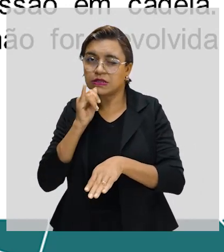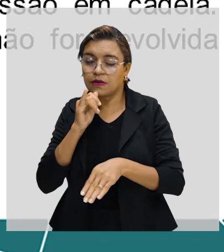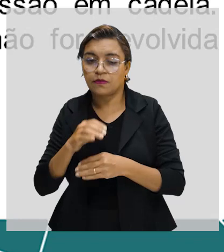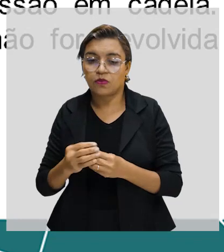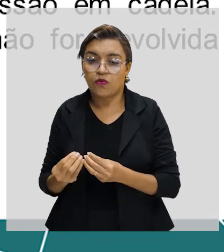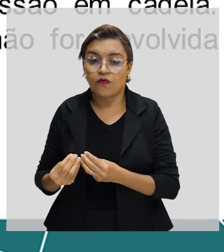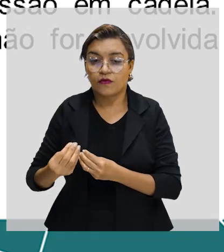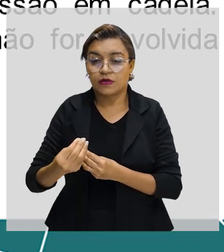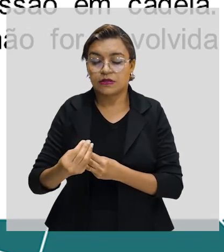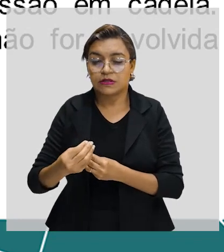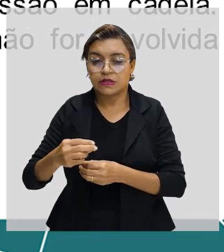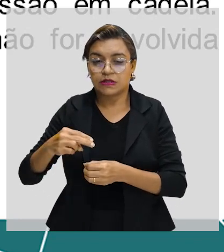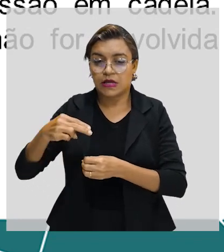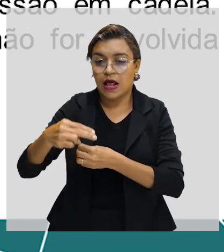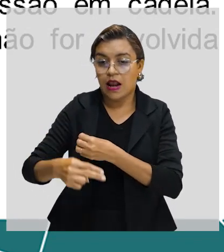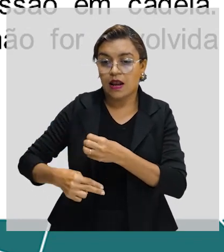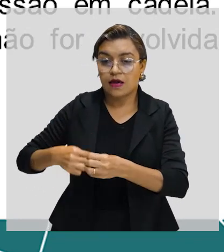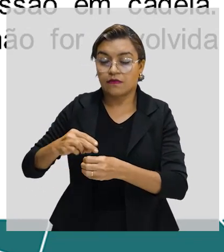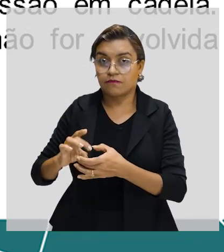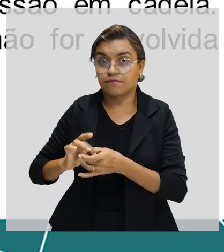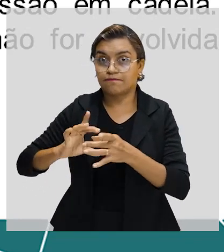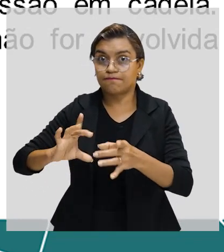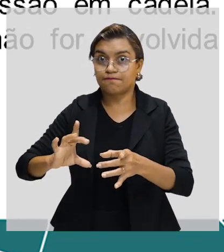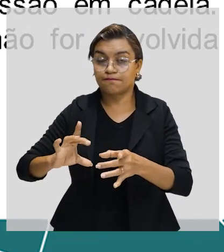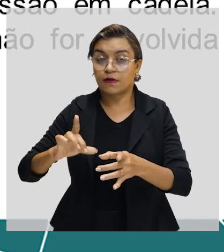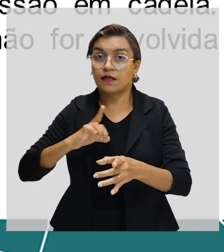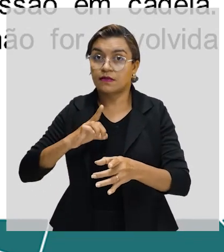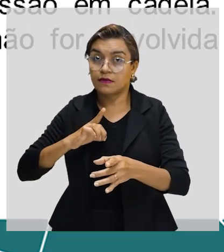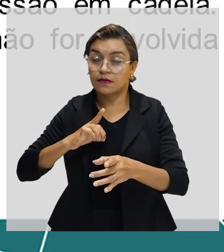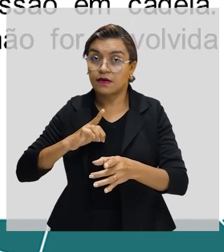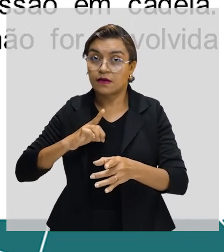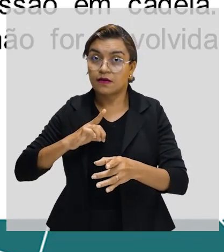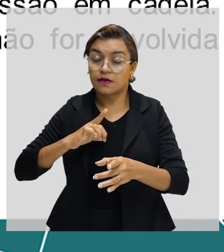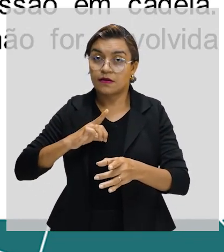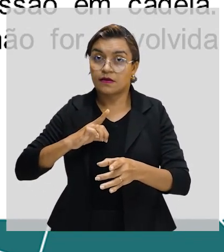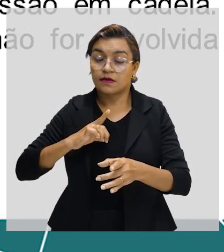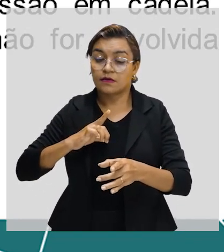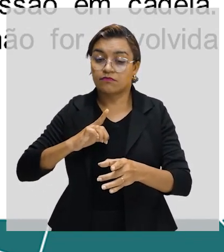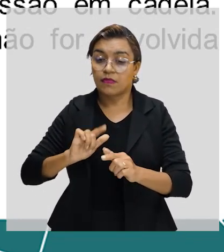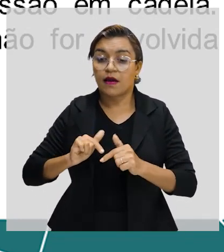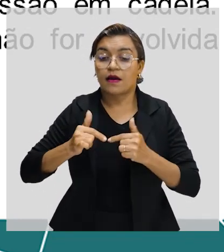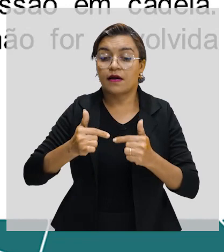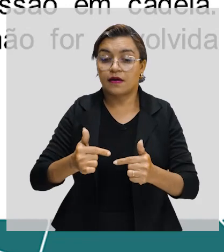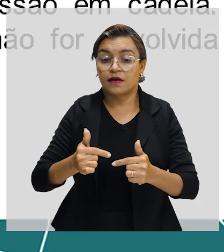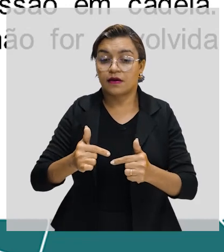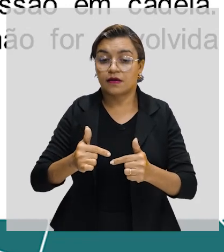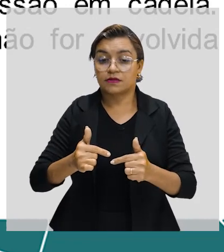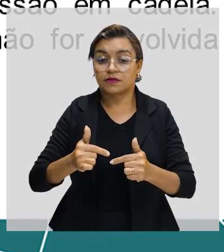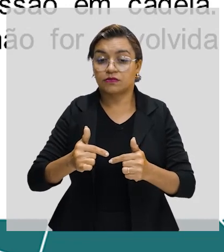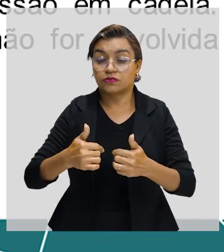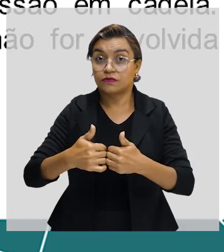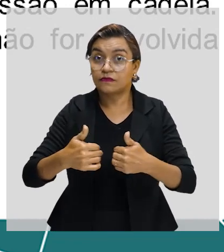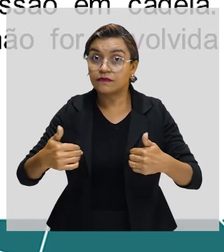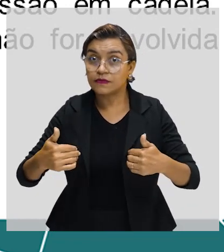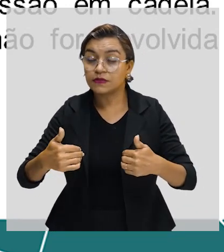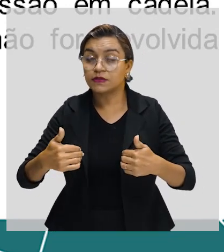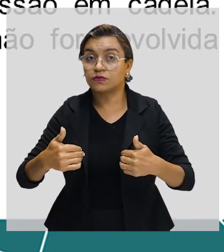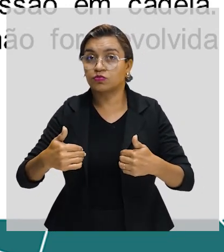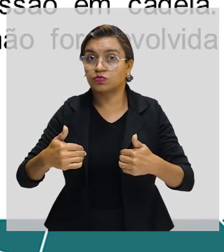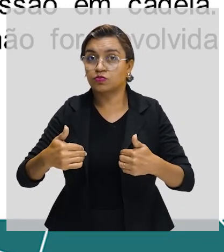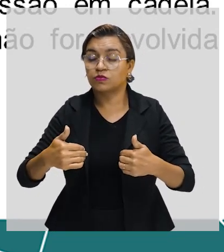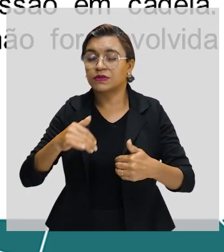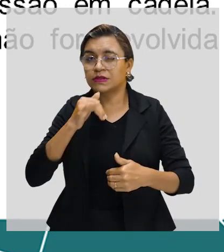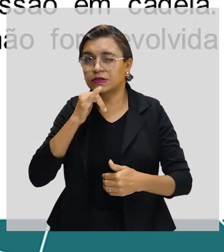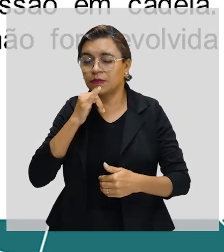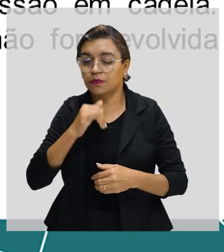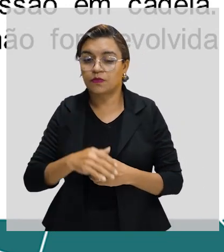de novos nêutrons livre permitirá a reação de fissão atingir o estado estável, certo? Neste